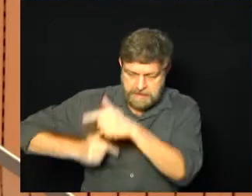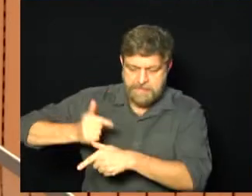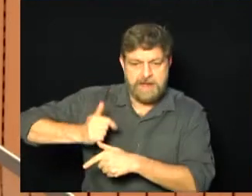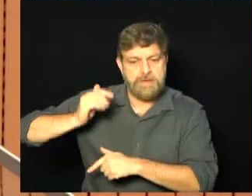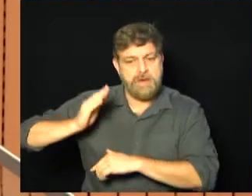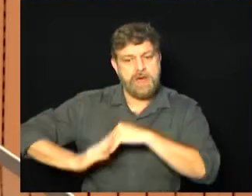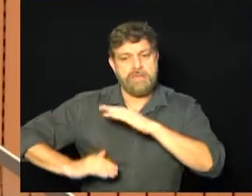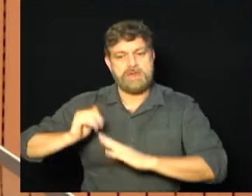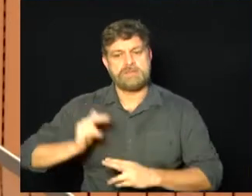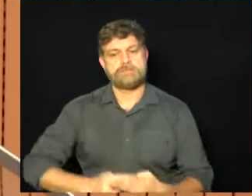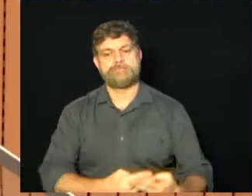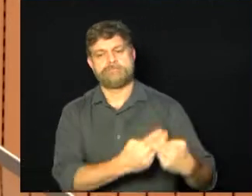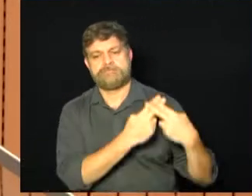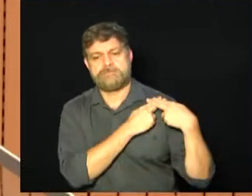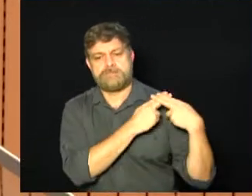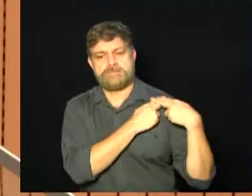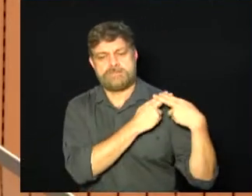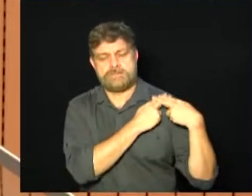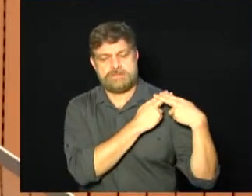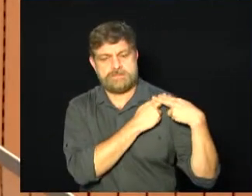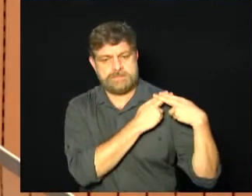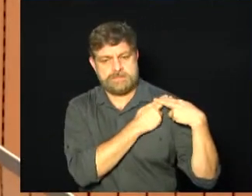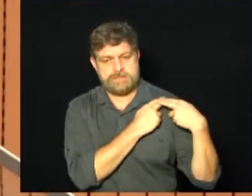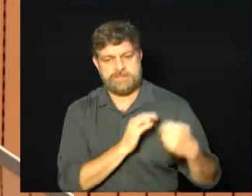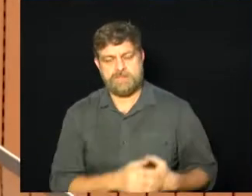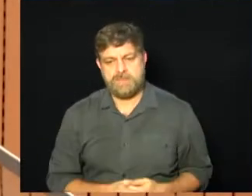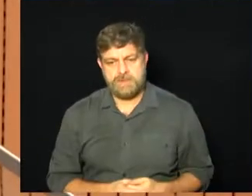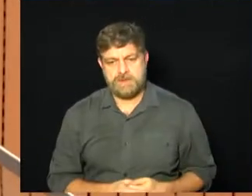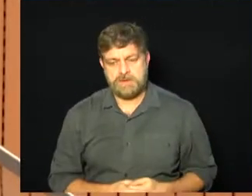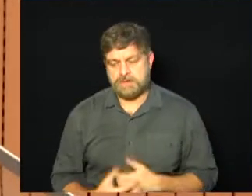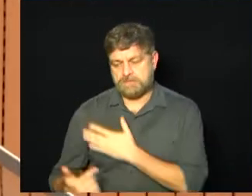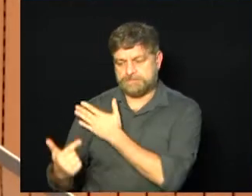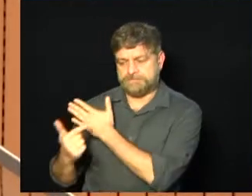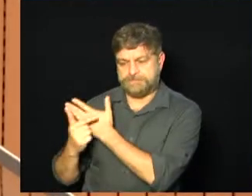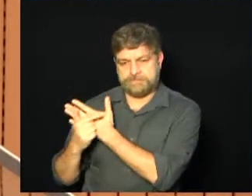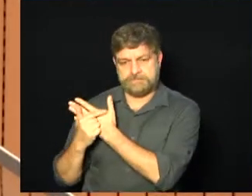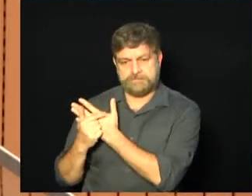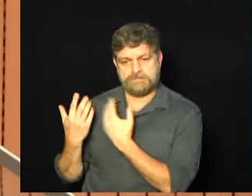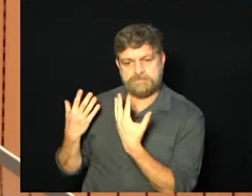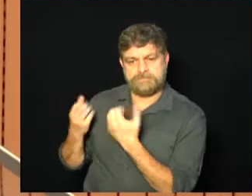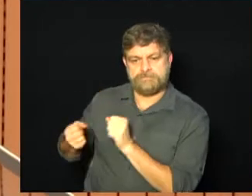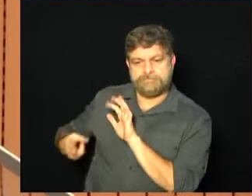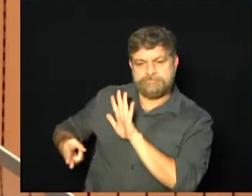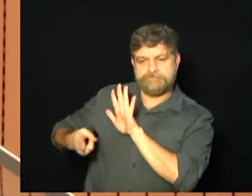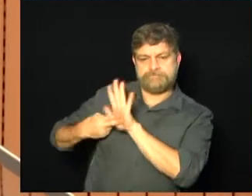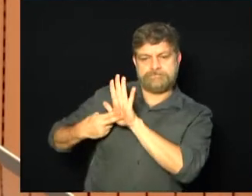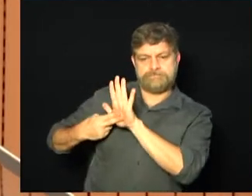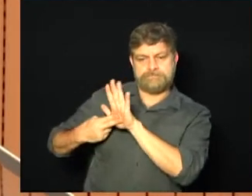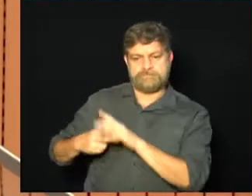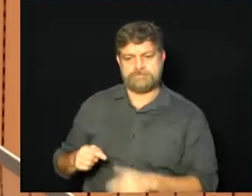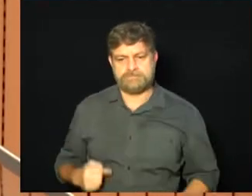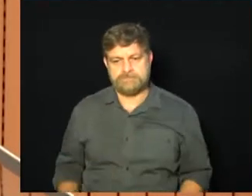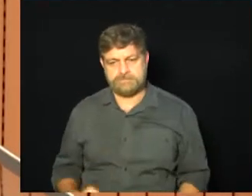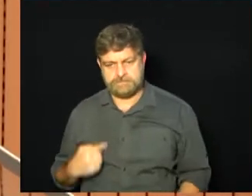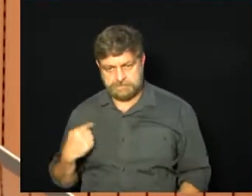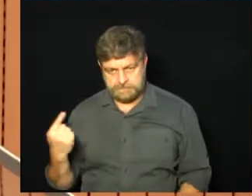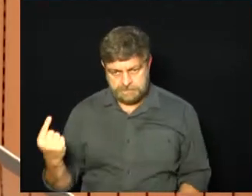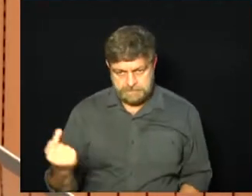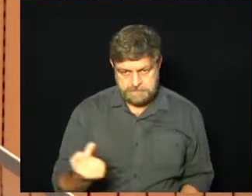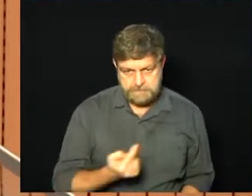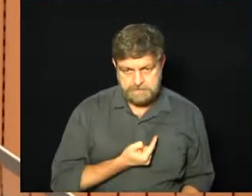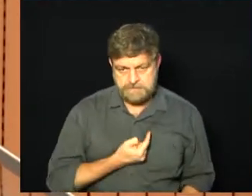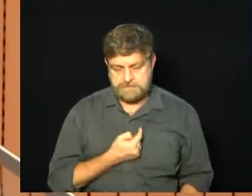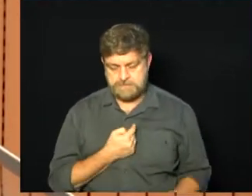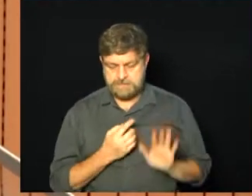a responsabilidade que se lhes antepôs. E assim, nós outros